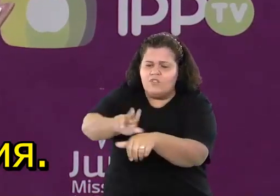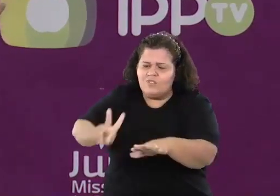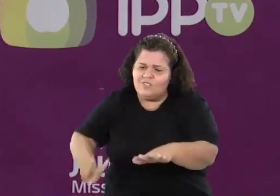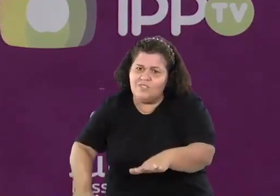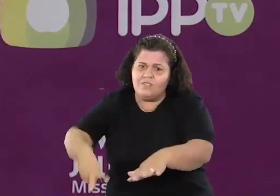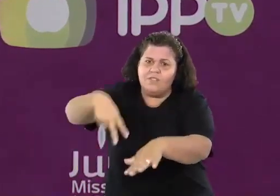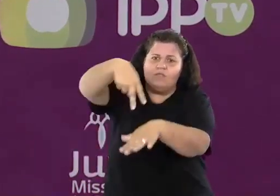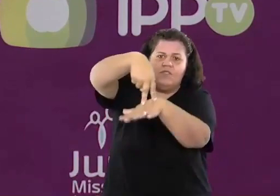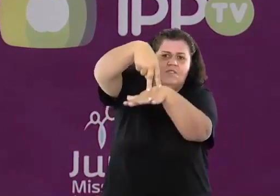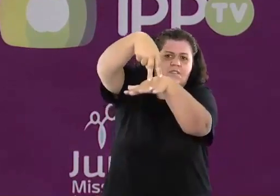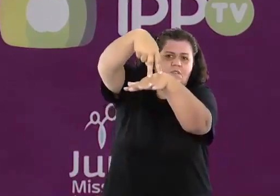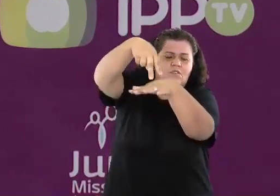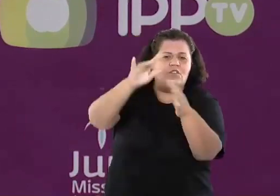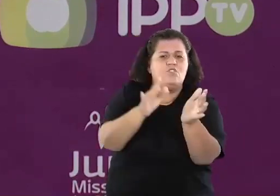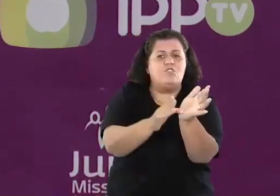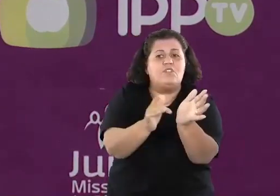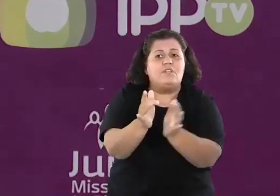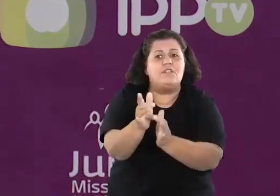ressurreição.